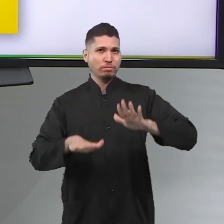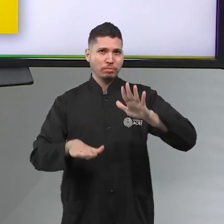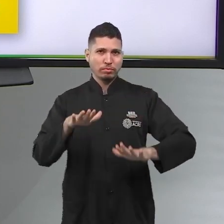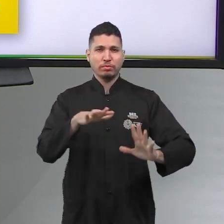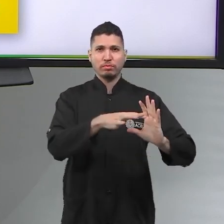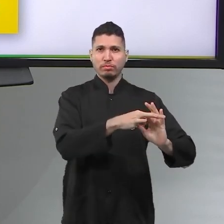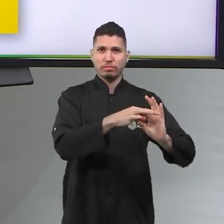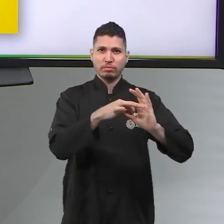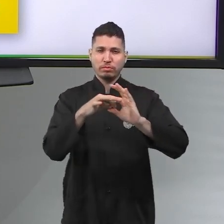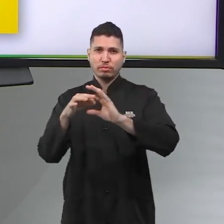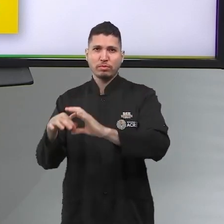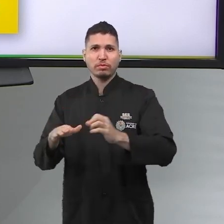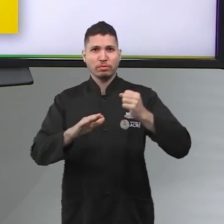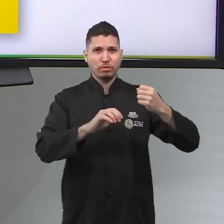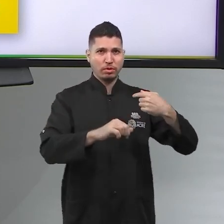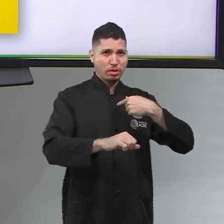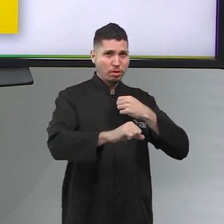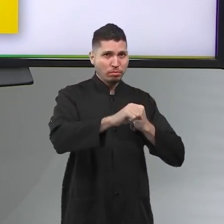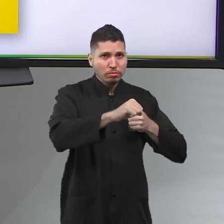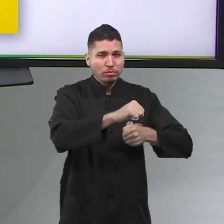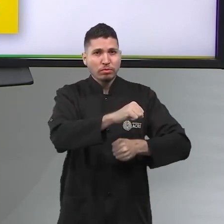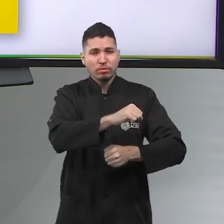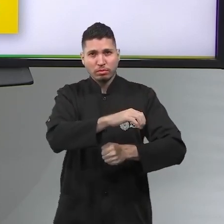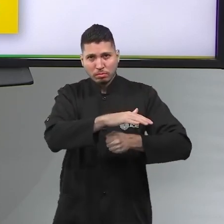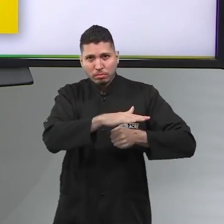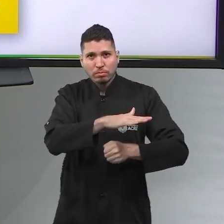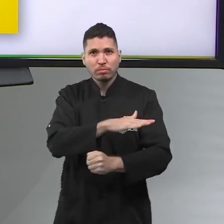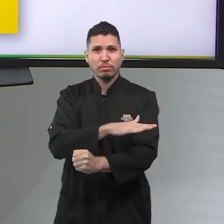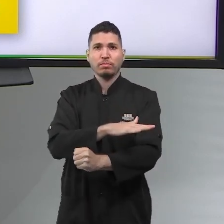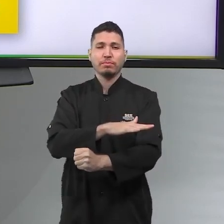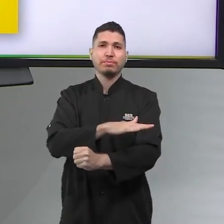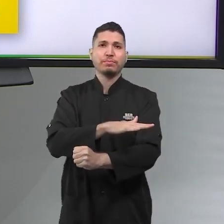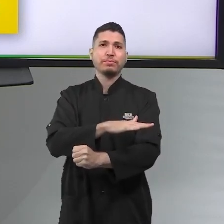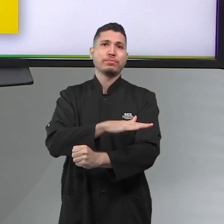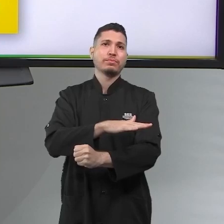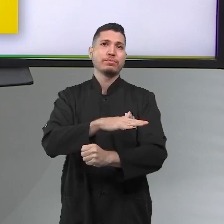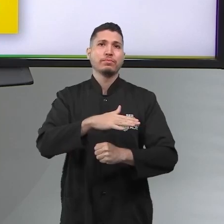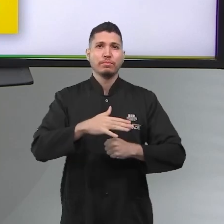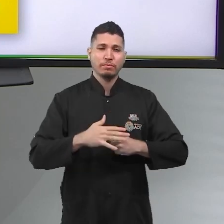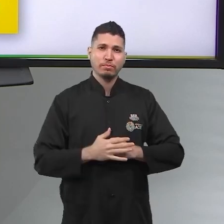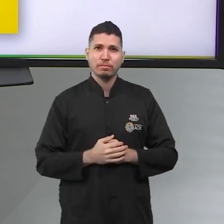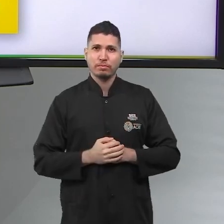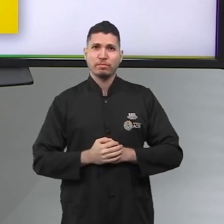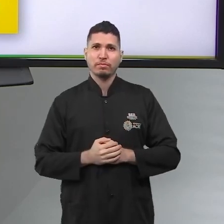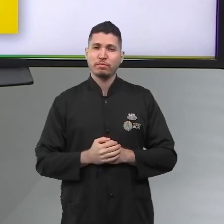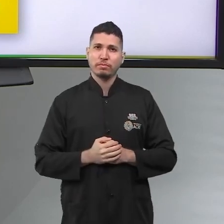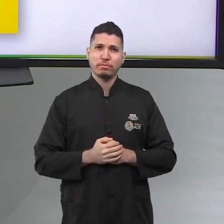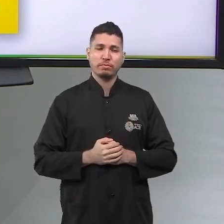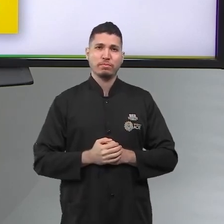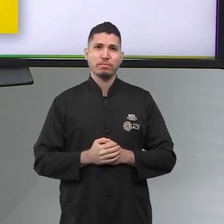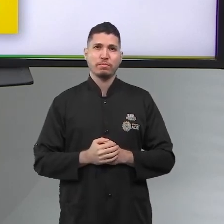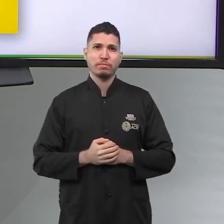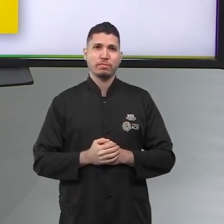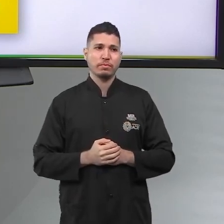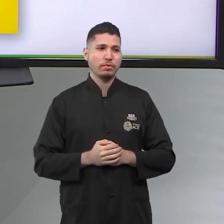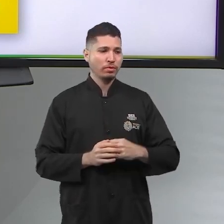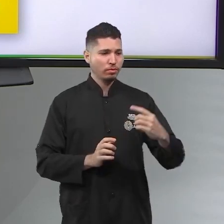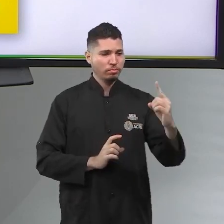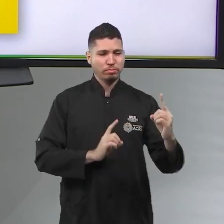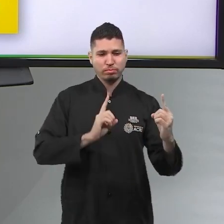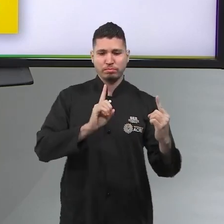no qual eu me insiro e, inclusive, levando em consideração as pessoas com as quais eu estou